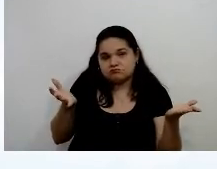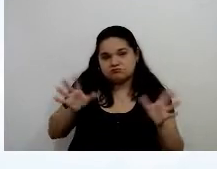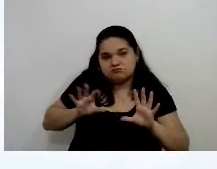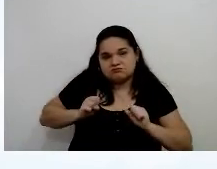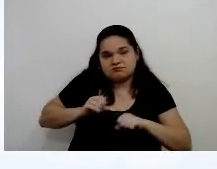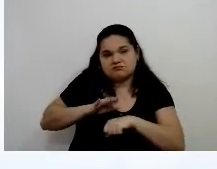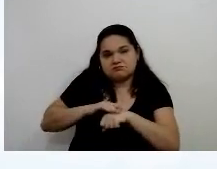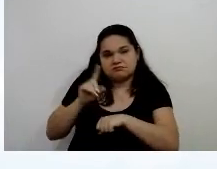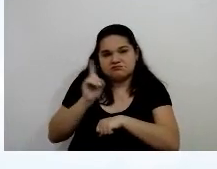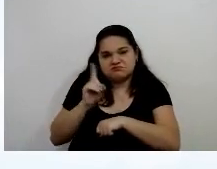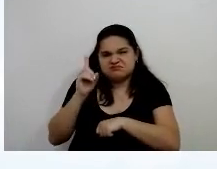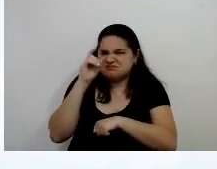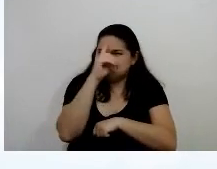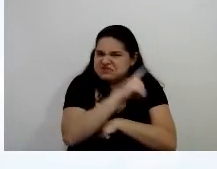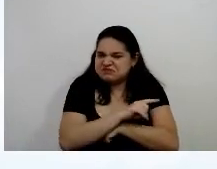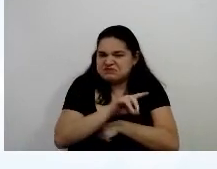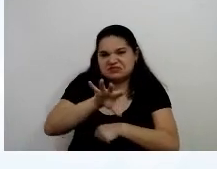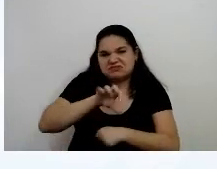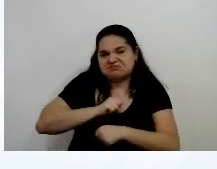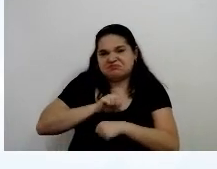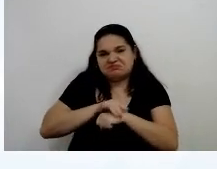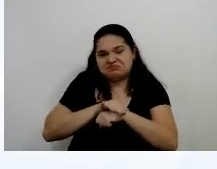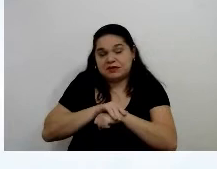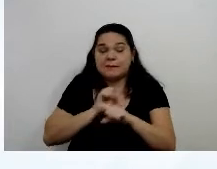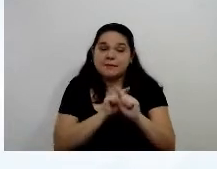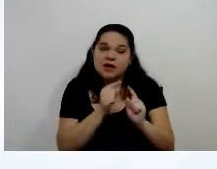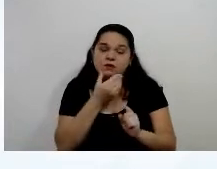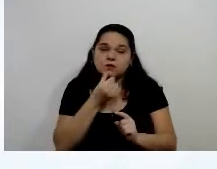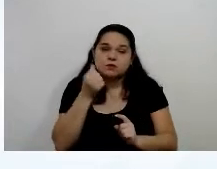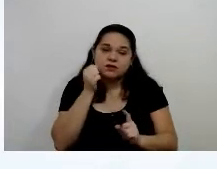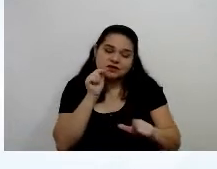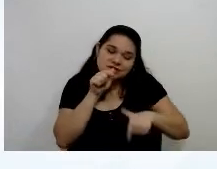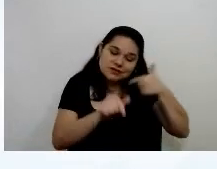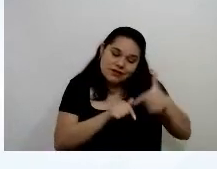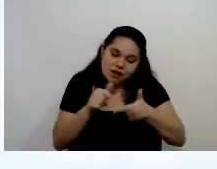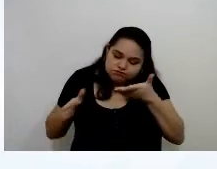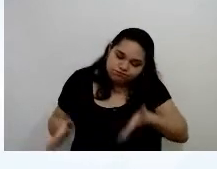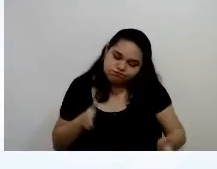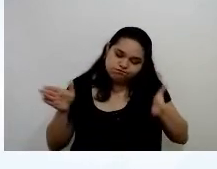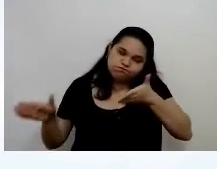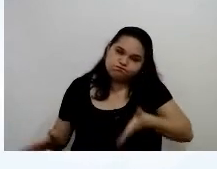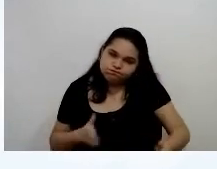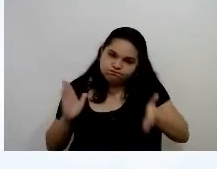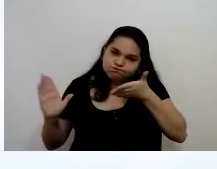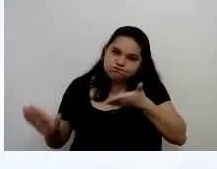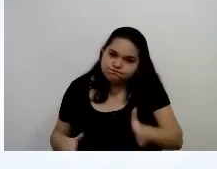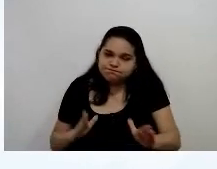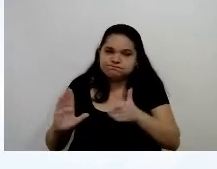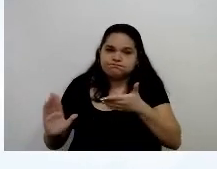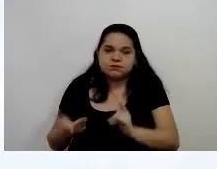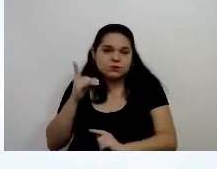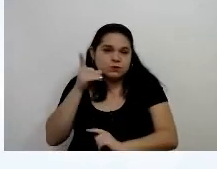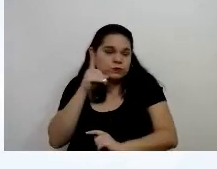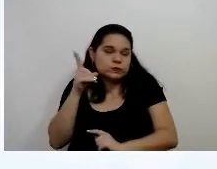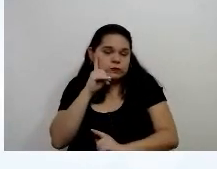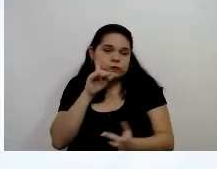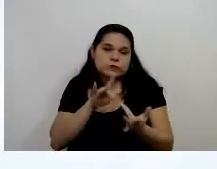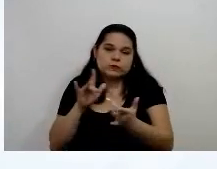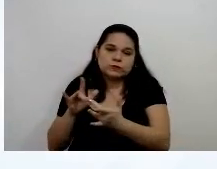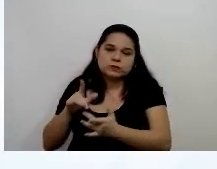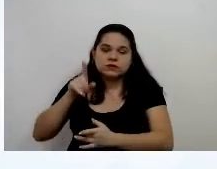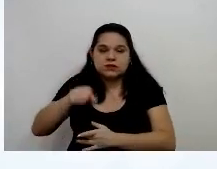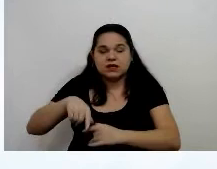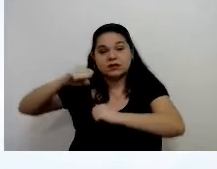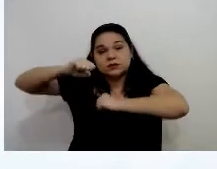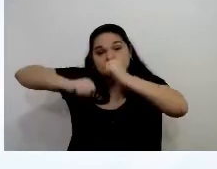contamina. Dificilmente ele se contamina. Mas o trabalhador que está na produção, e como foi considerado a